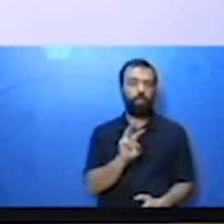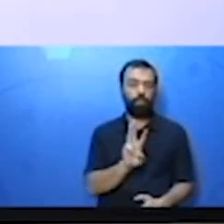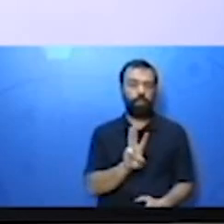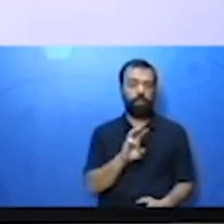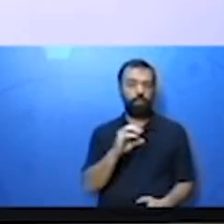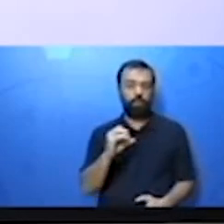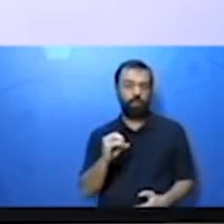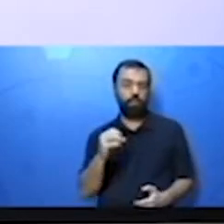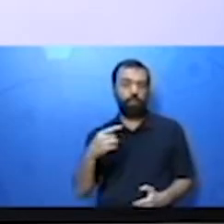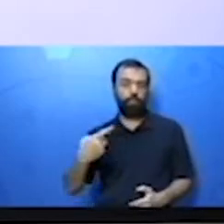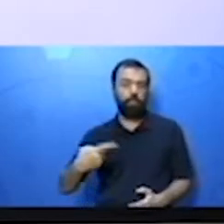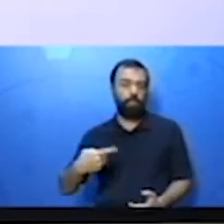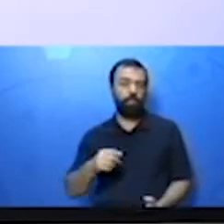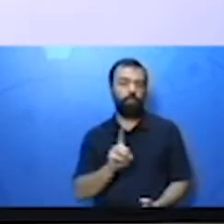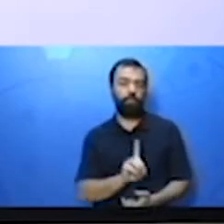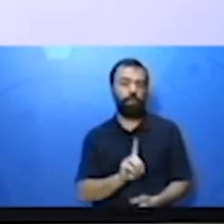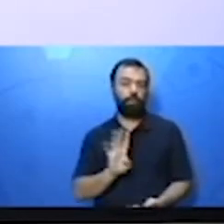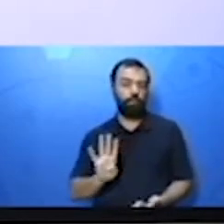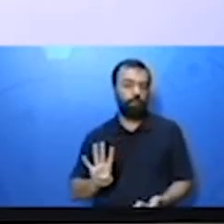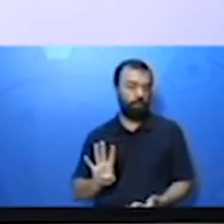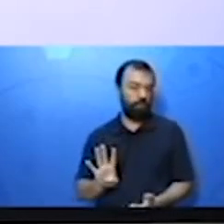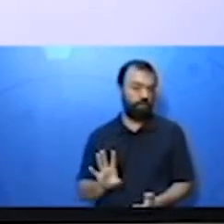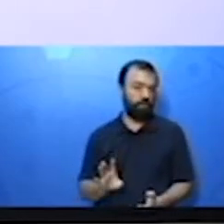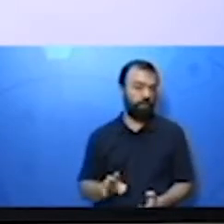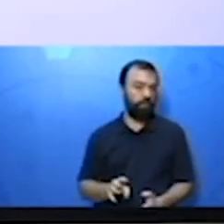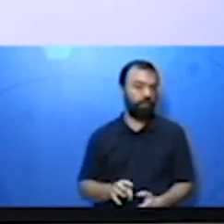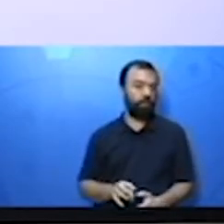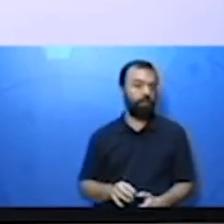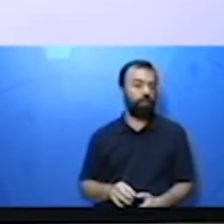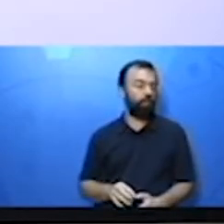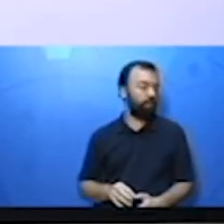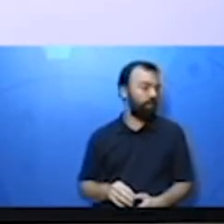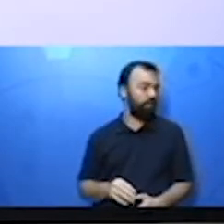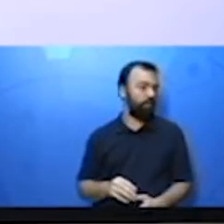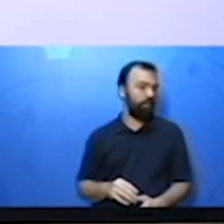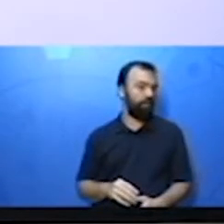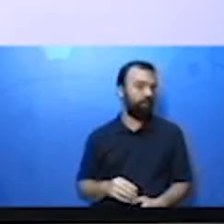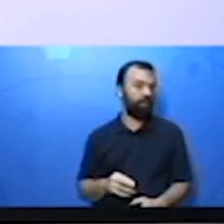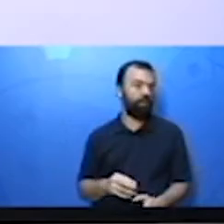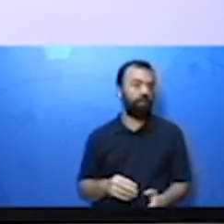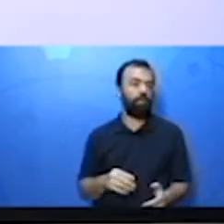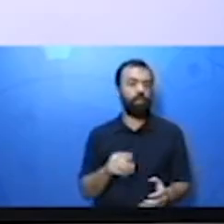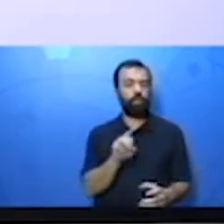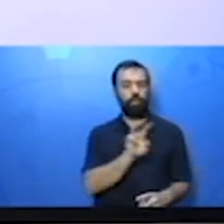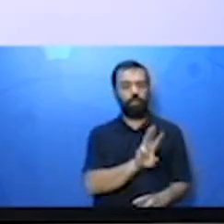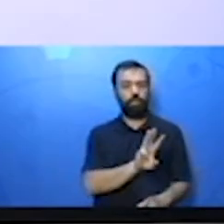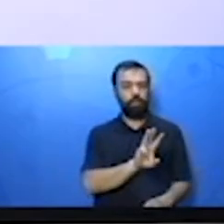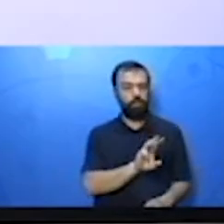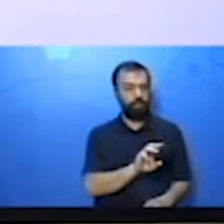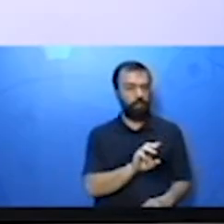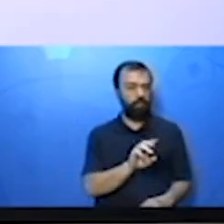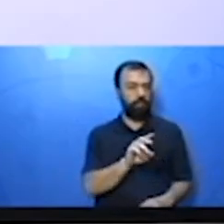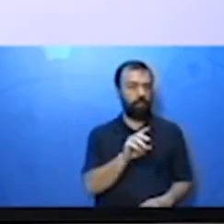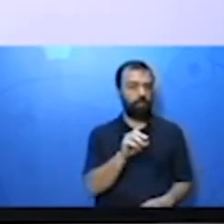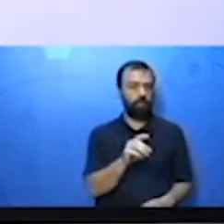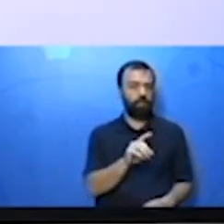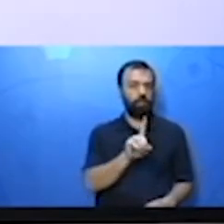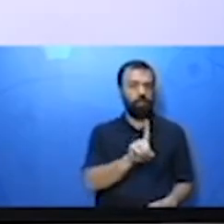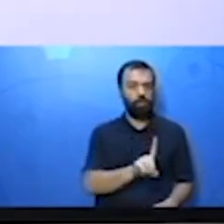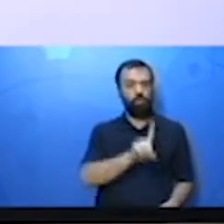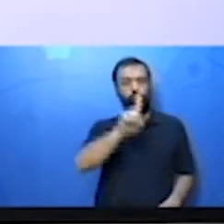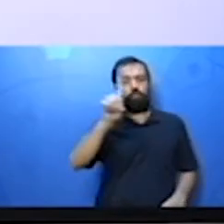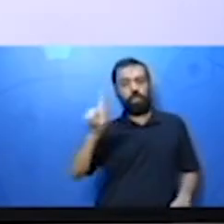O 4, o 0 se transformou em 10. Eu peguei do vizinho, né? O 3 ficou